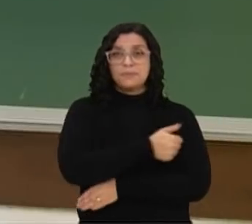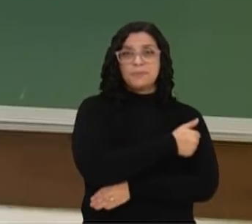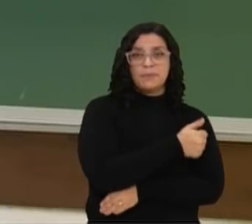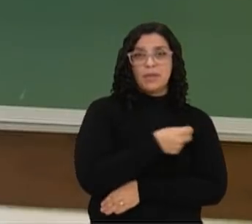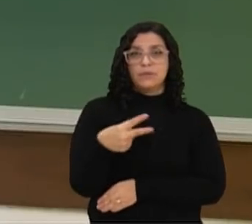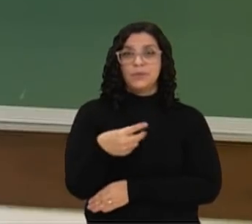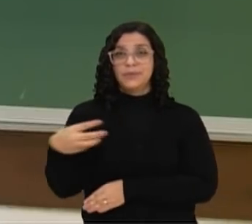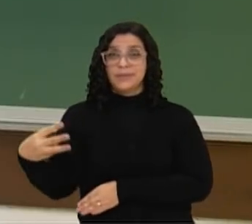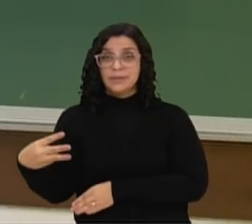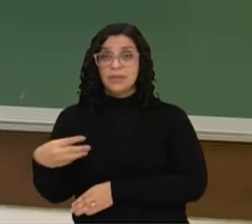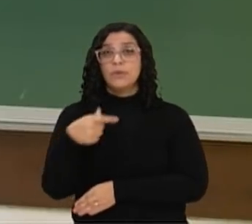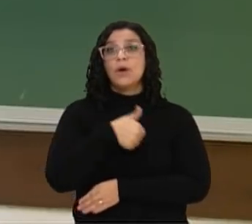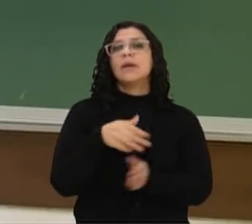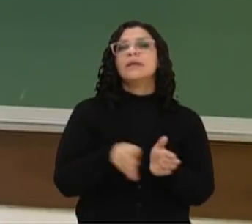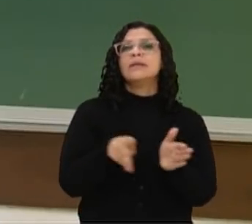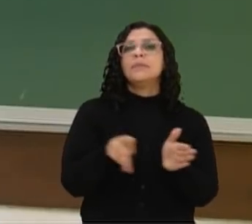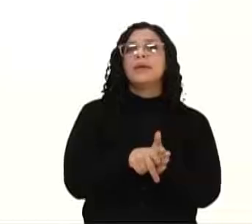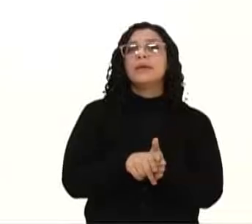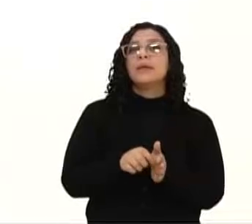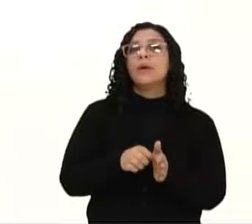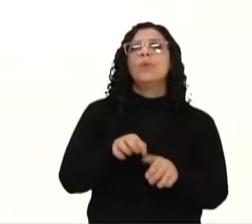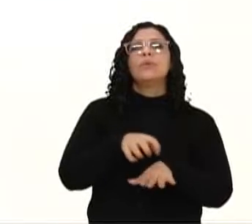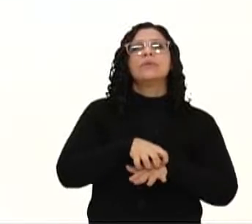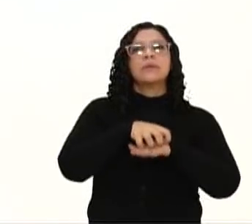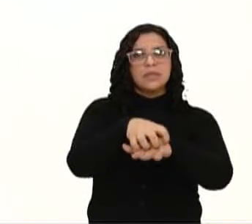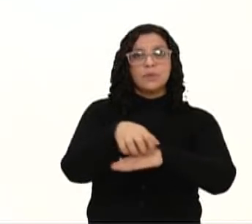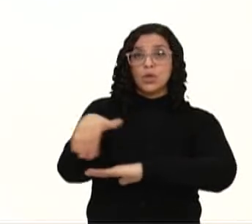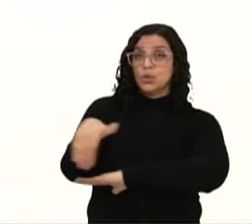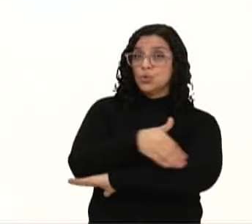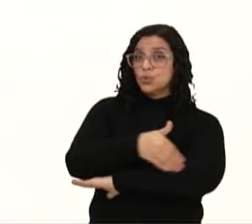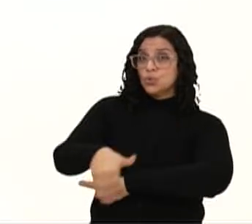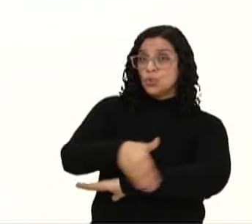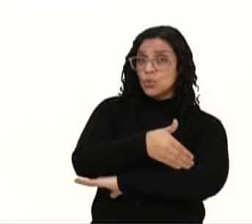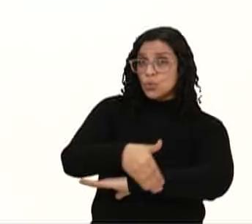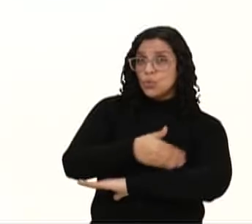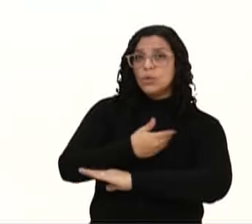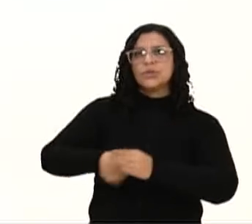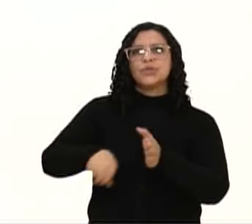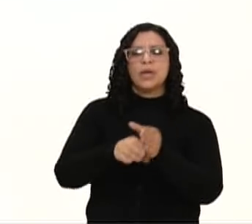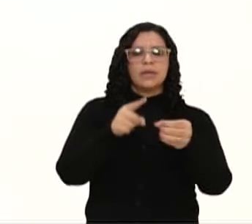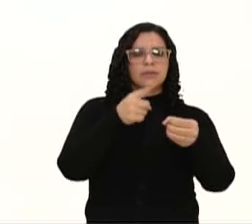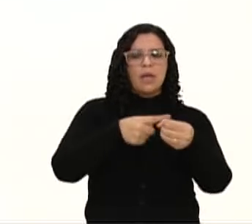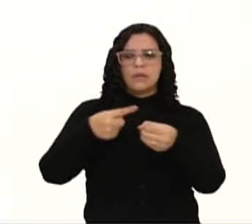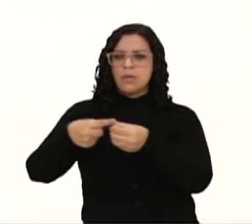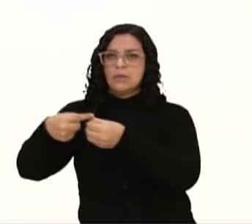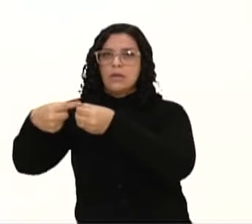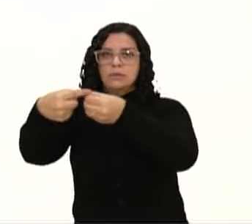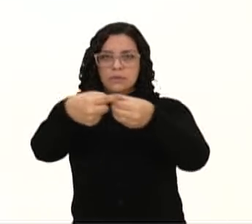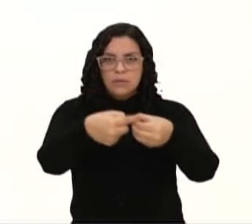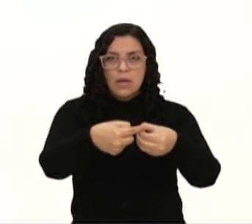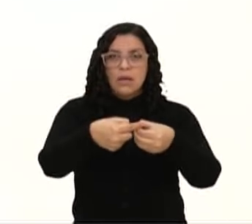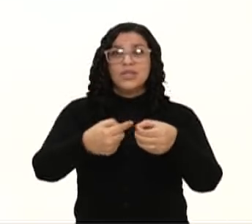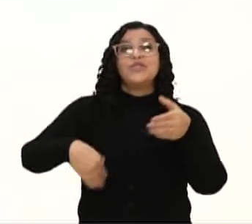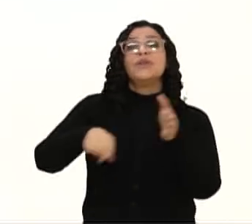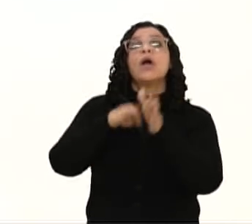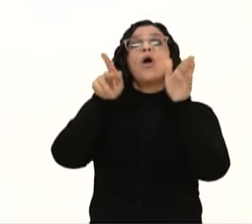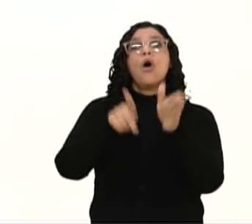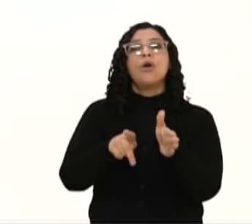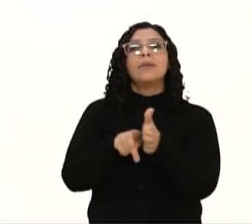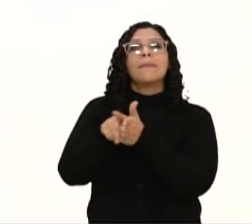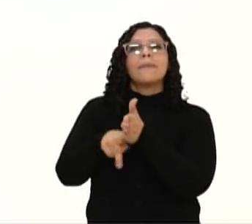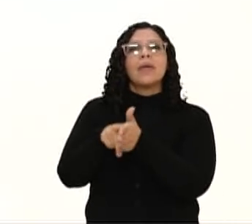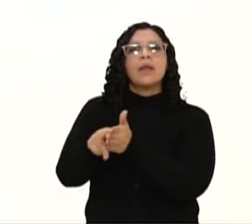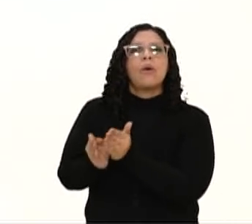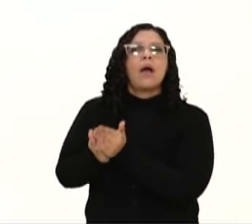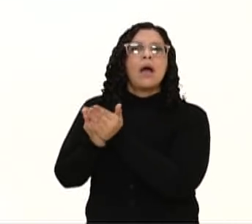meios de transporte. O que nós vamos ter no Paraná? As rodovias que interligam os principais municípios do estado ao Porto de Paranaguá. Então,